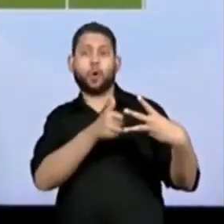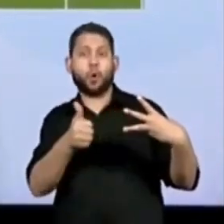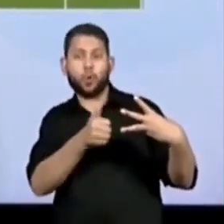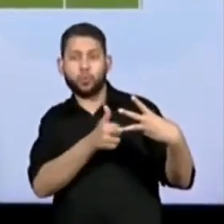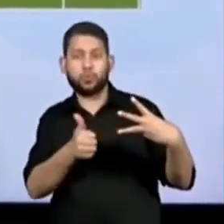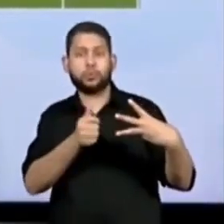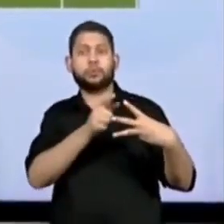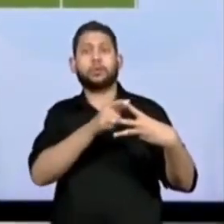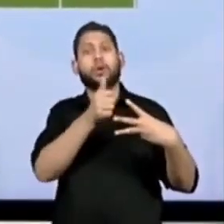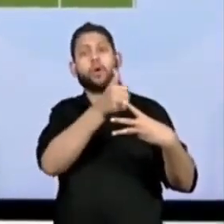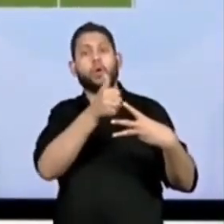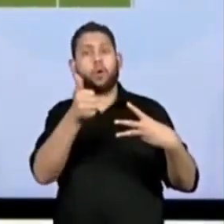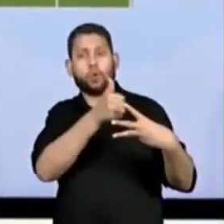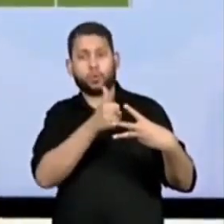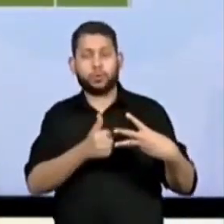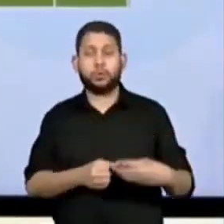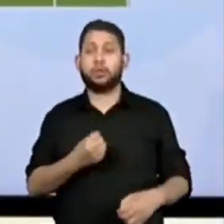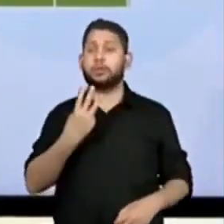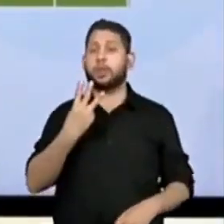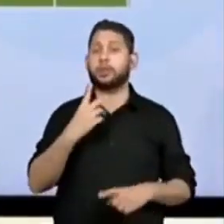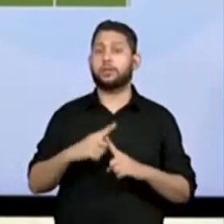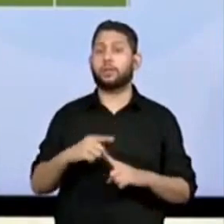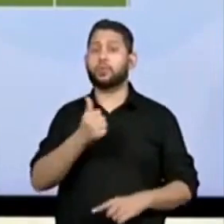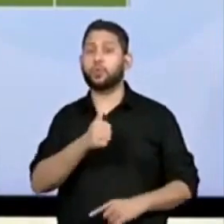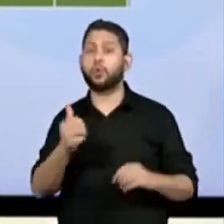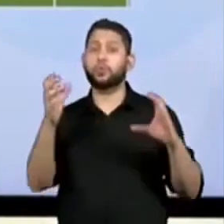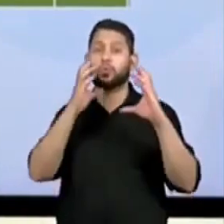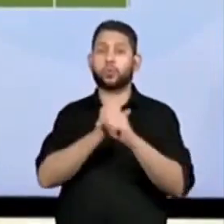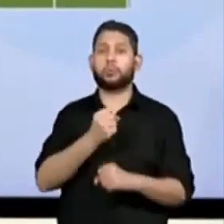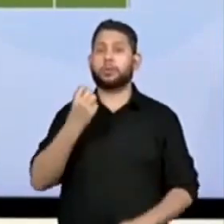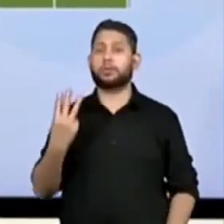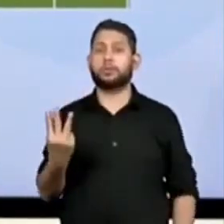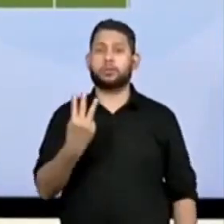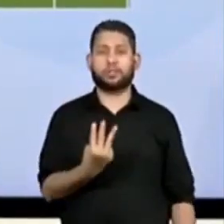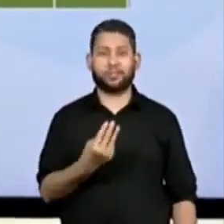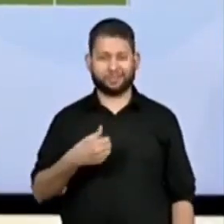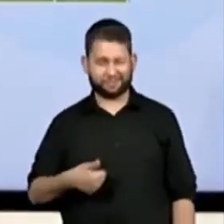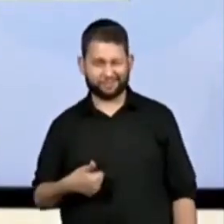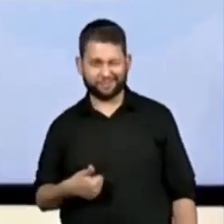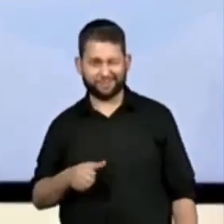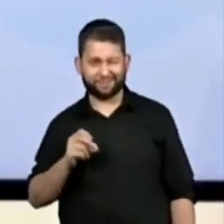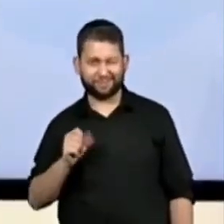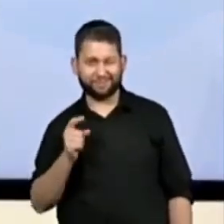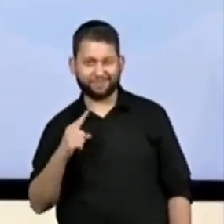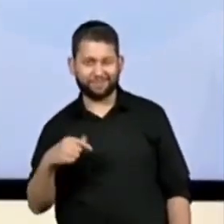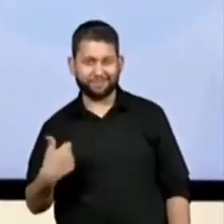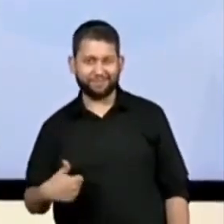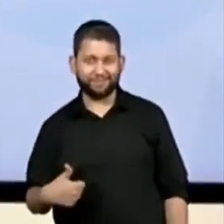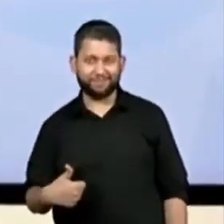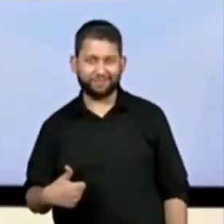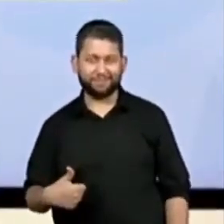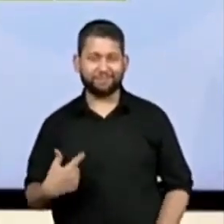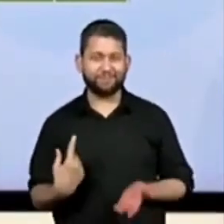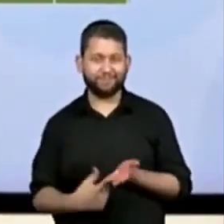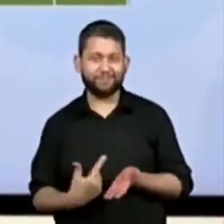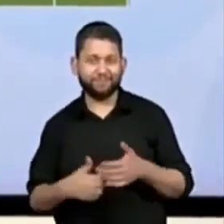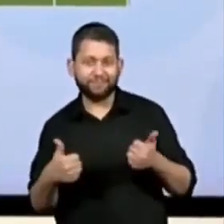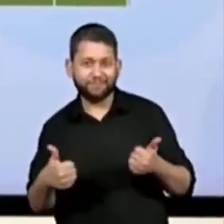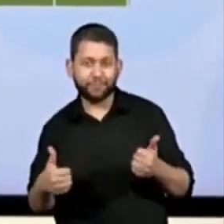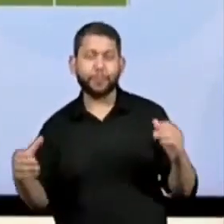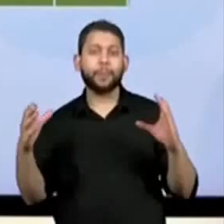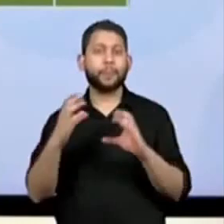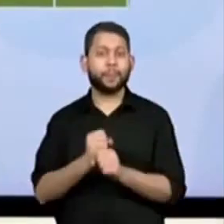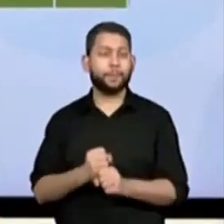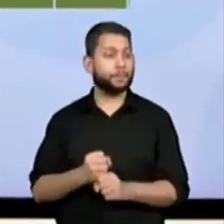meses 11 eu chego a 33 pedaço é Olá tudo bem até aqui a gente tem